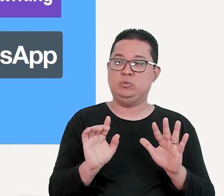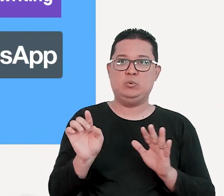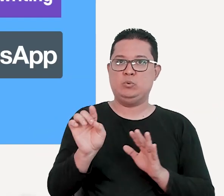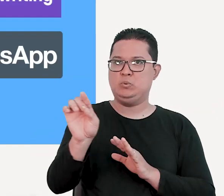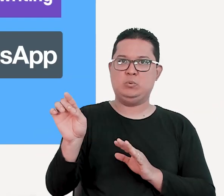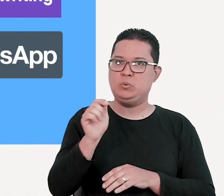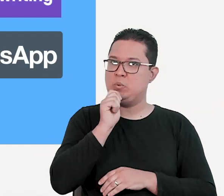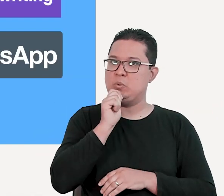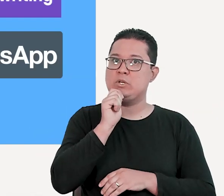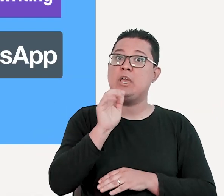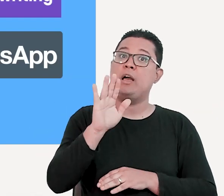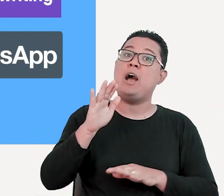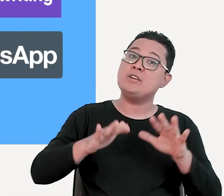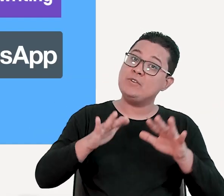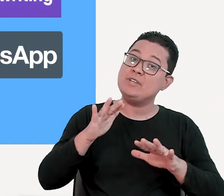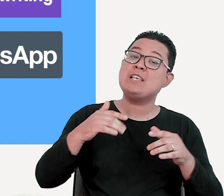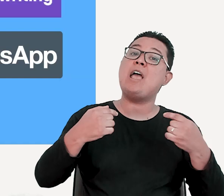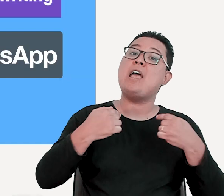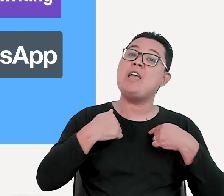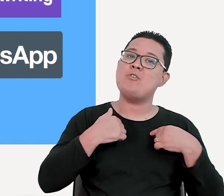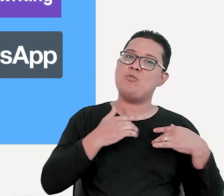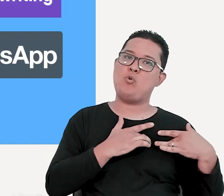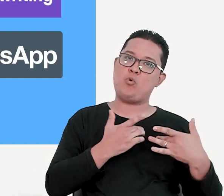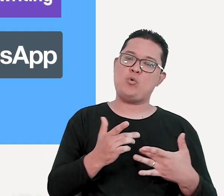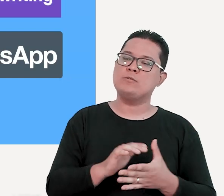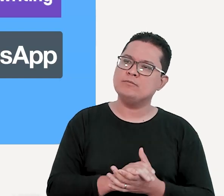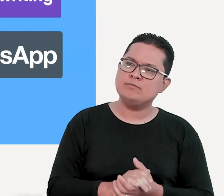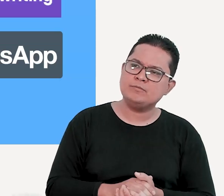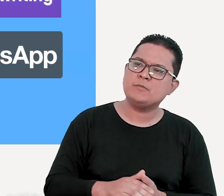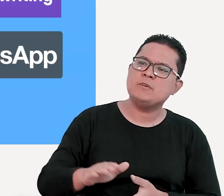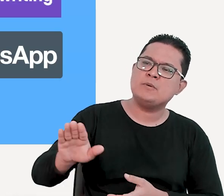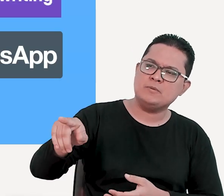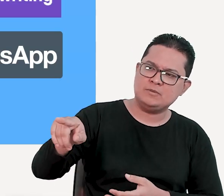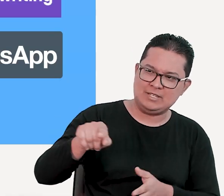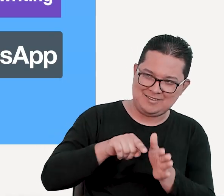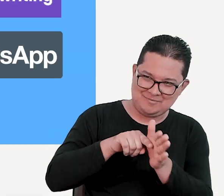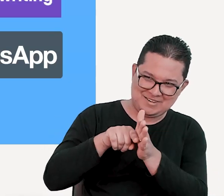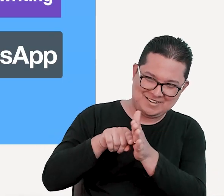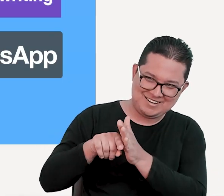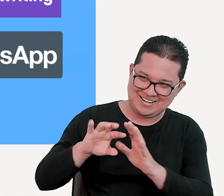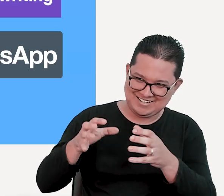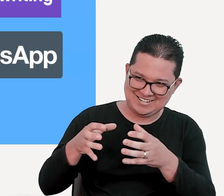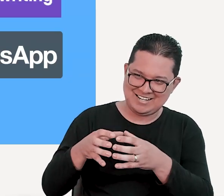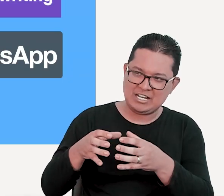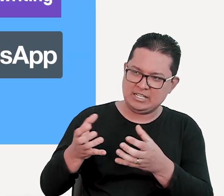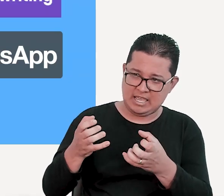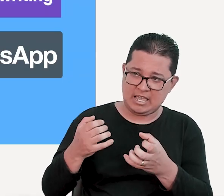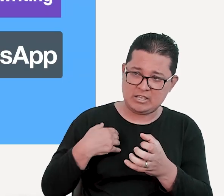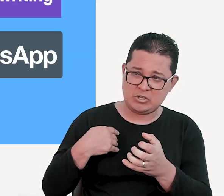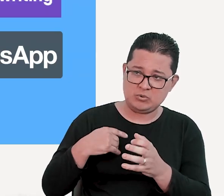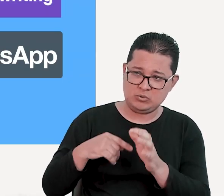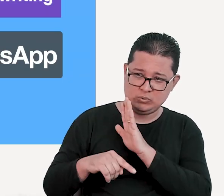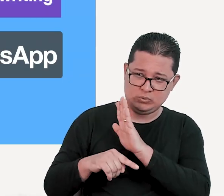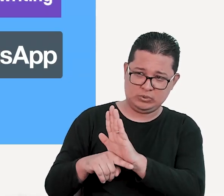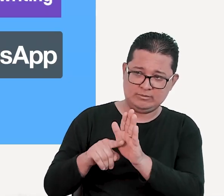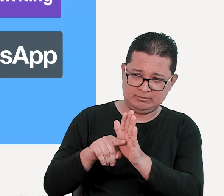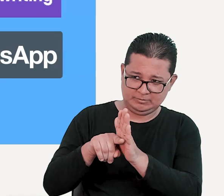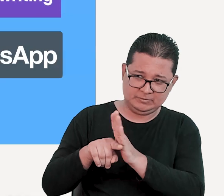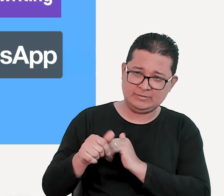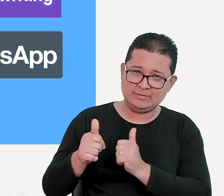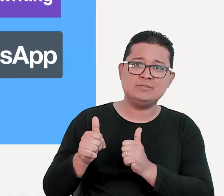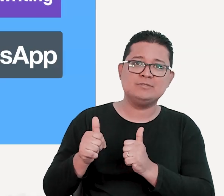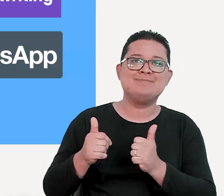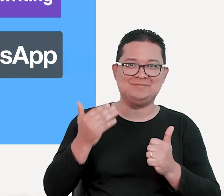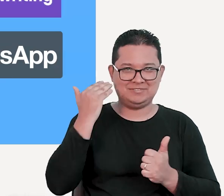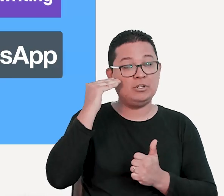da pesquisa, mas dar uma ajuda para eles. Mas cada um tem o seu departamento, cada um faz aquilo que é